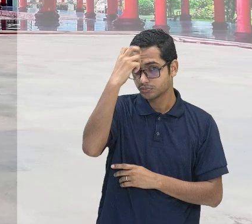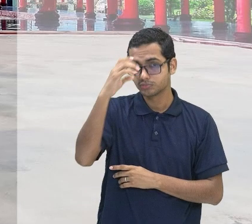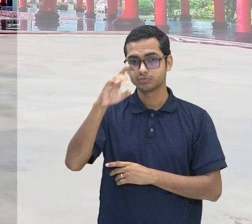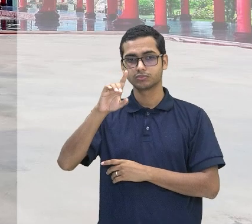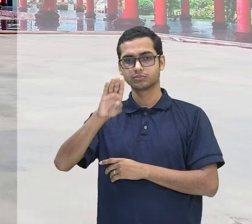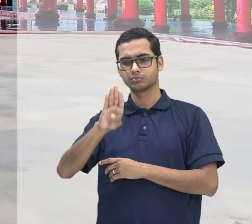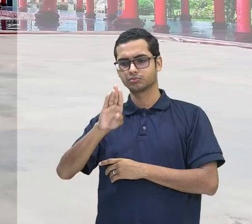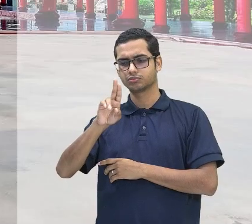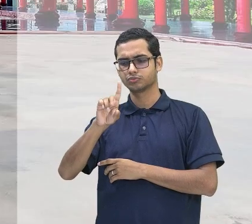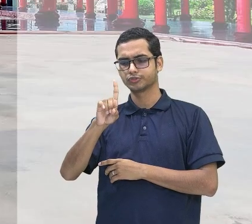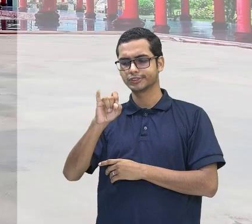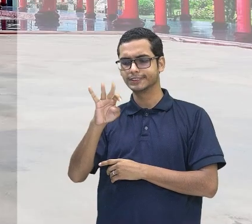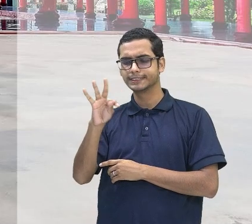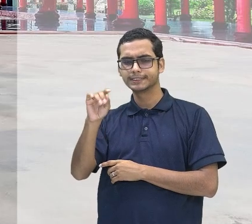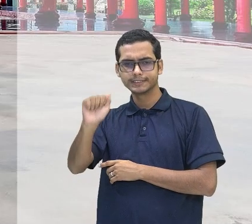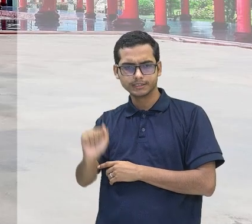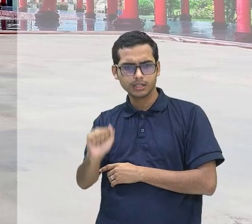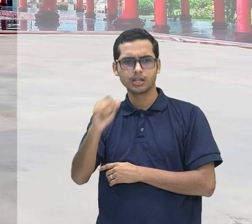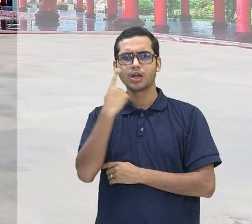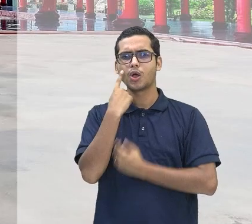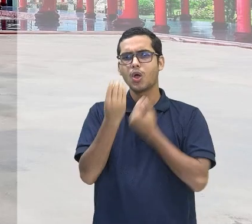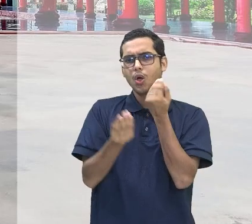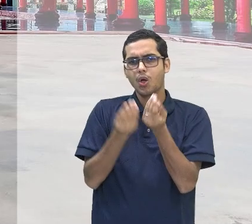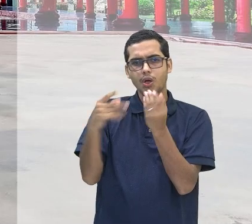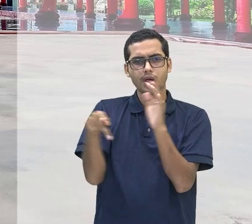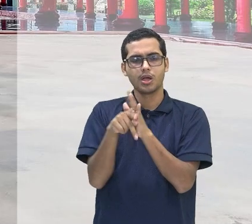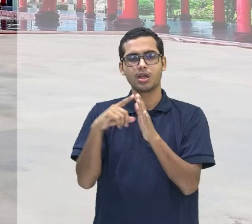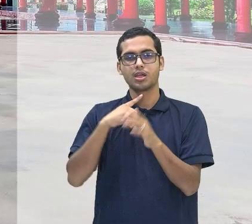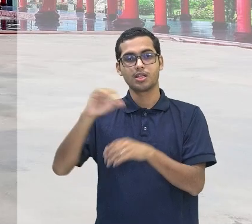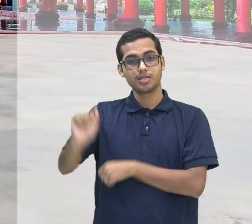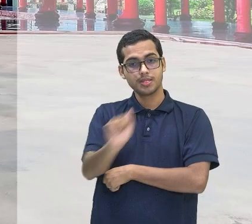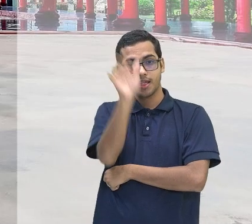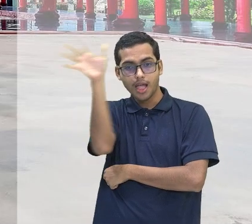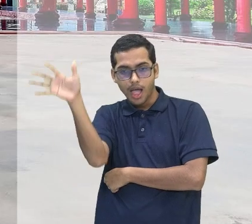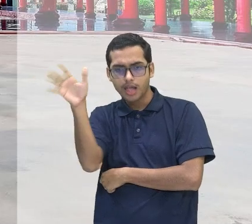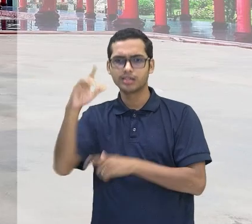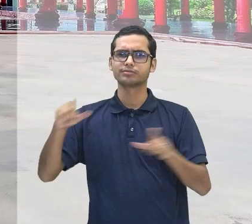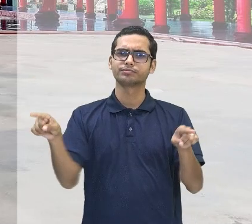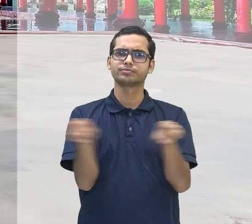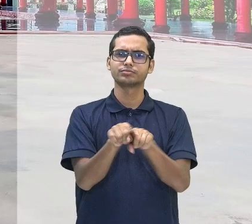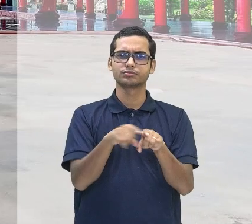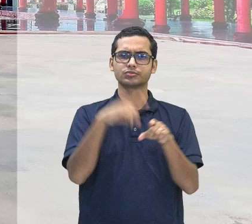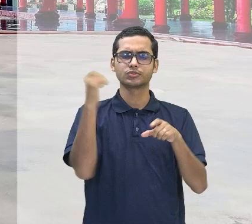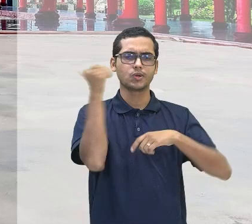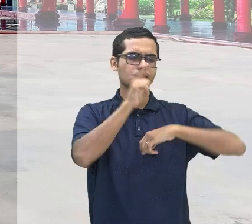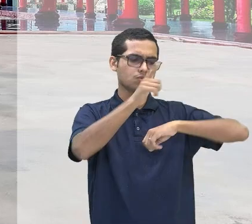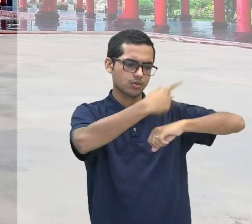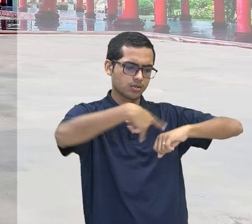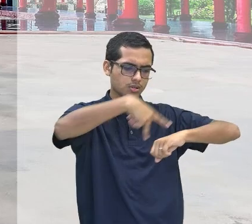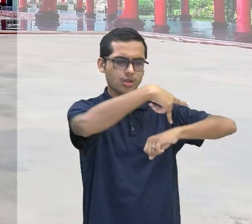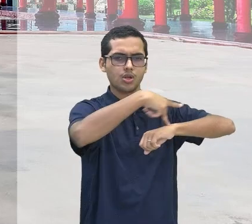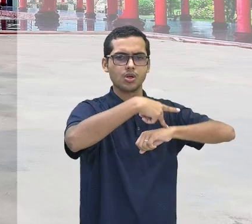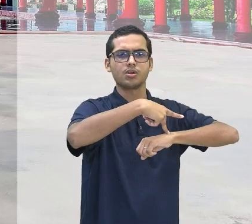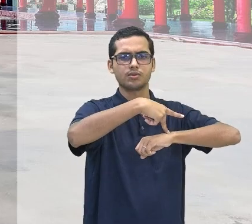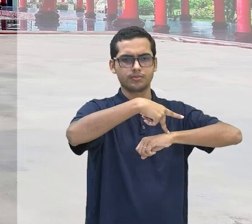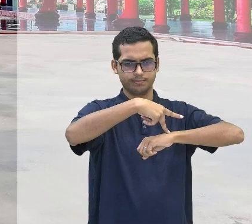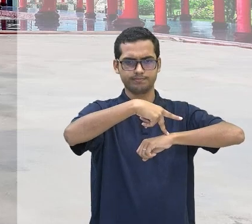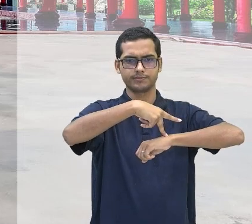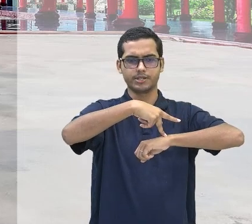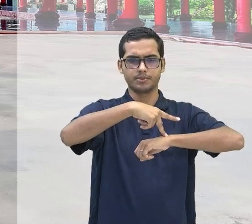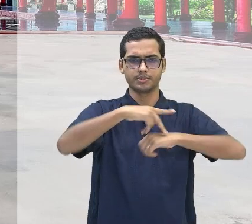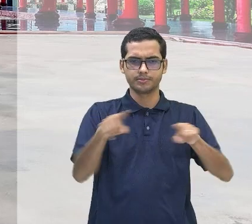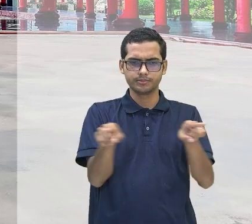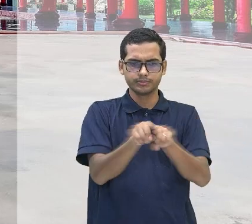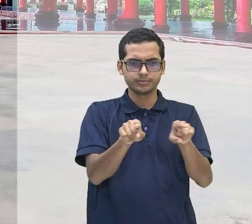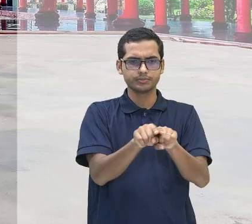essa modalidade ali pelo Sudeste Asiático, chegando até o Japão. E, obviamente, que a partir do momento que chegou no Japão, se expandiu